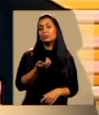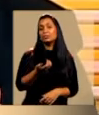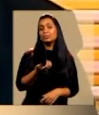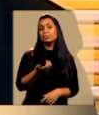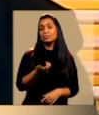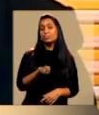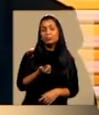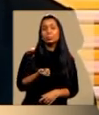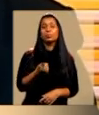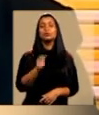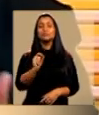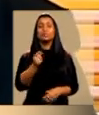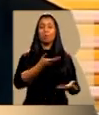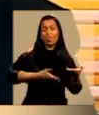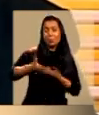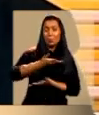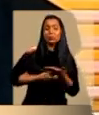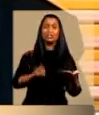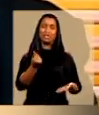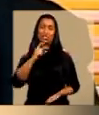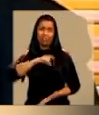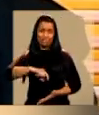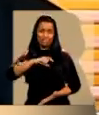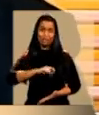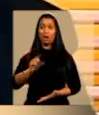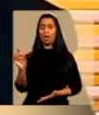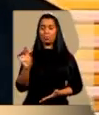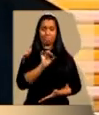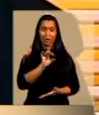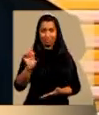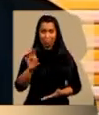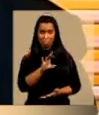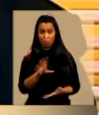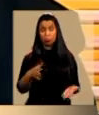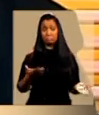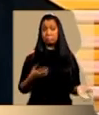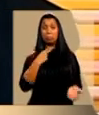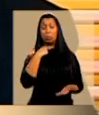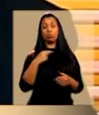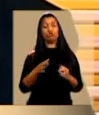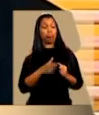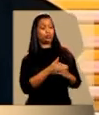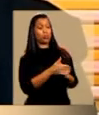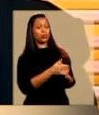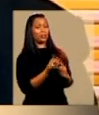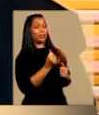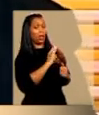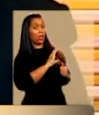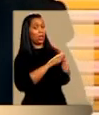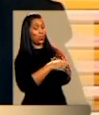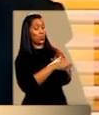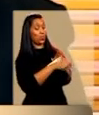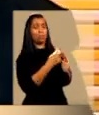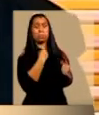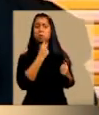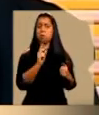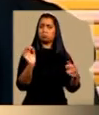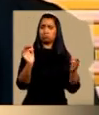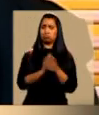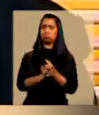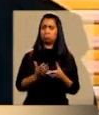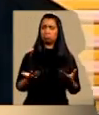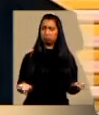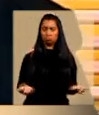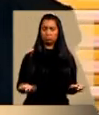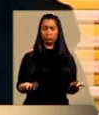pouco de compartilhamento da renda de cada um. Acho que não tem que estar escondendo a renda entre marido e mulher,